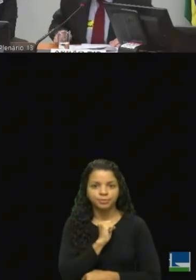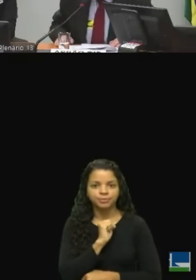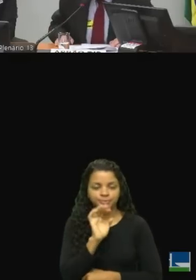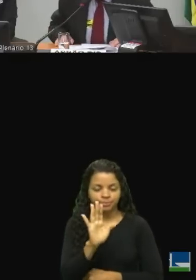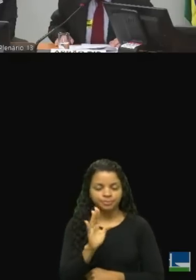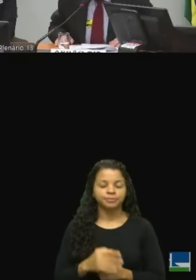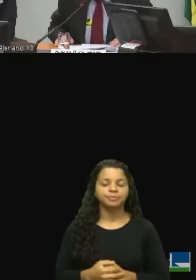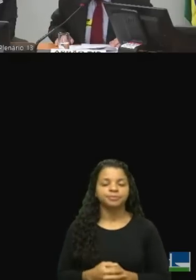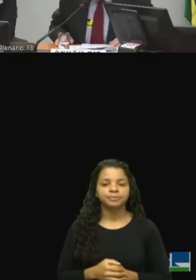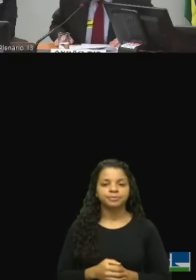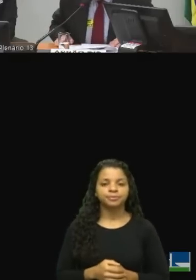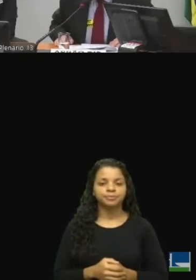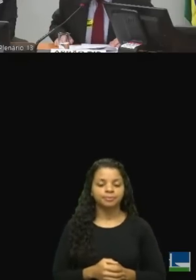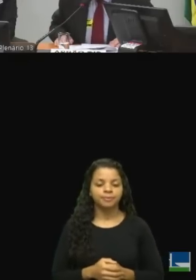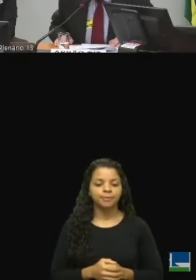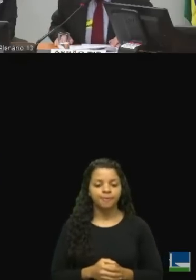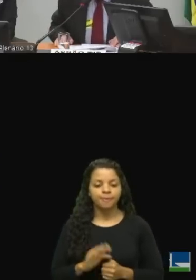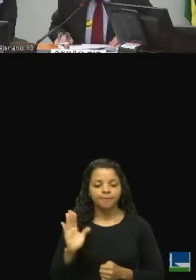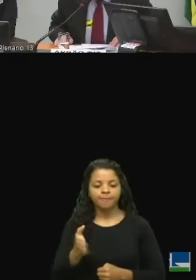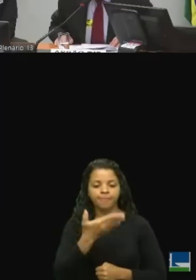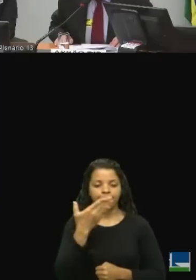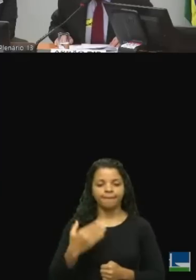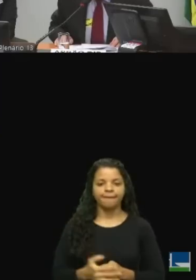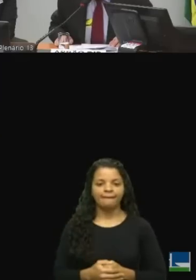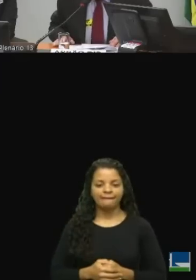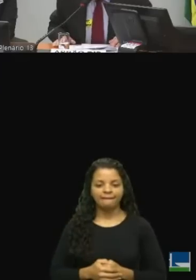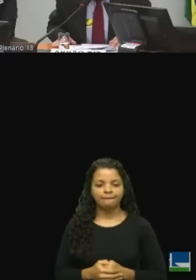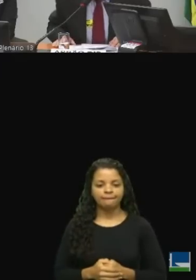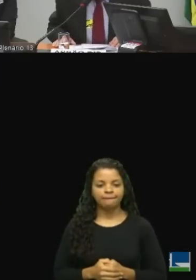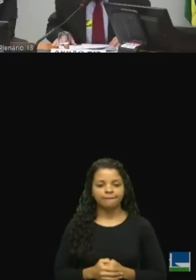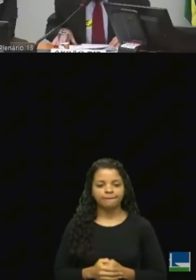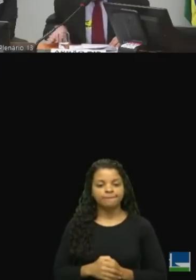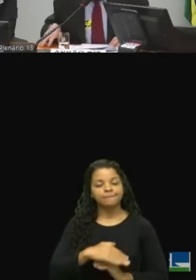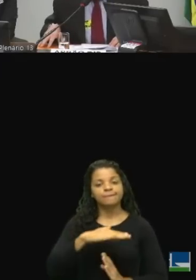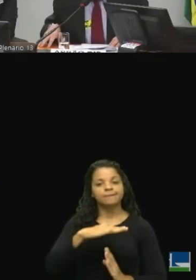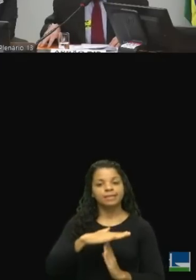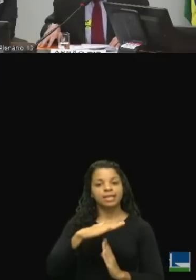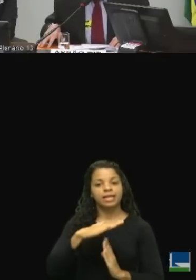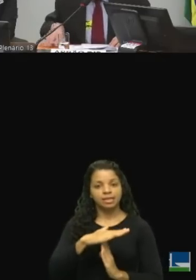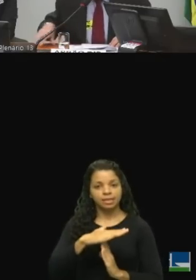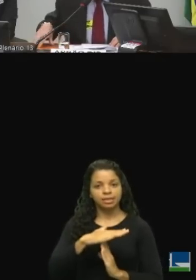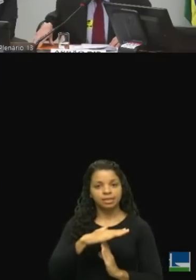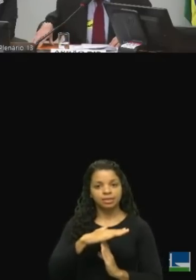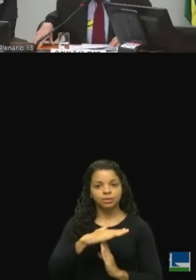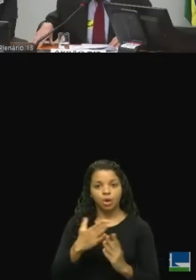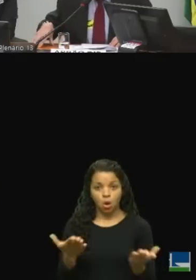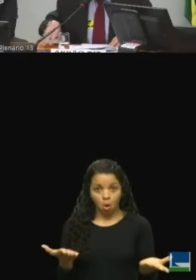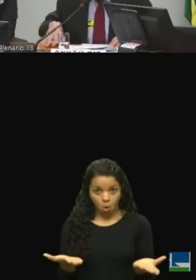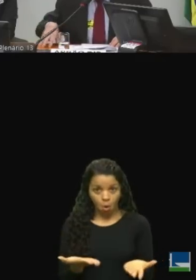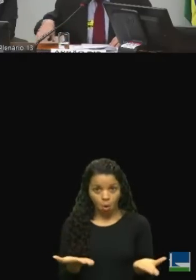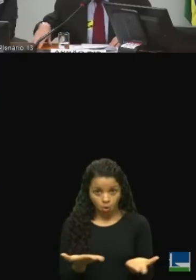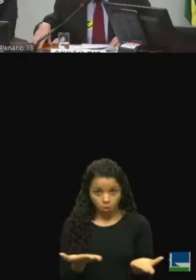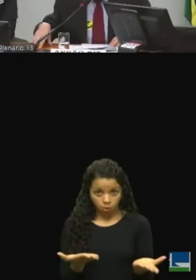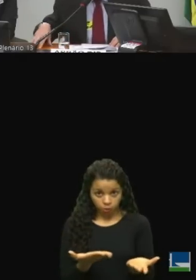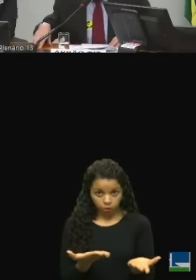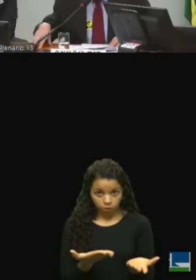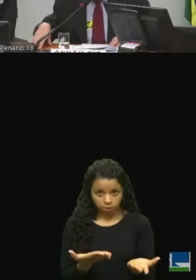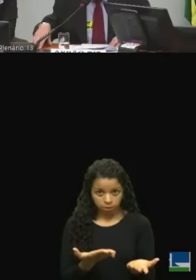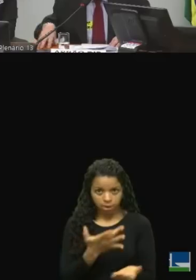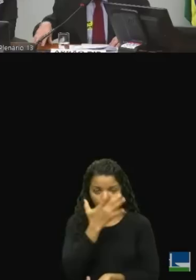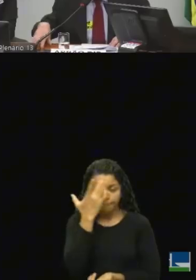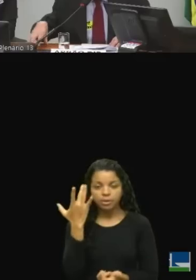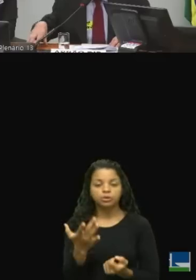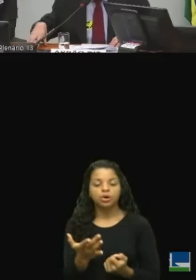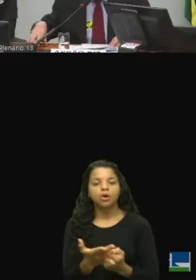tempo já. Pode passar, por favor? O teto da isenção hoje, a pessoa compra um veículo de